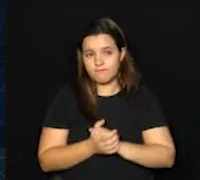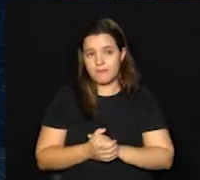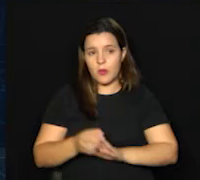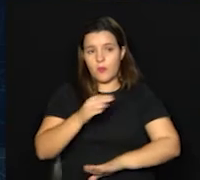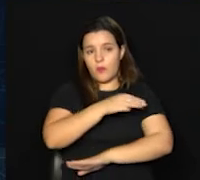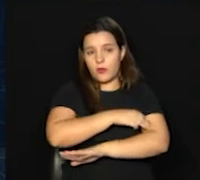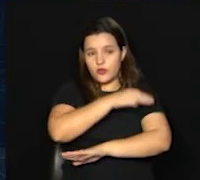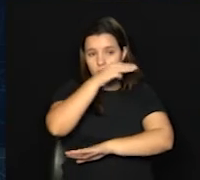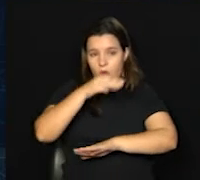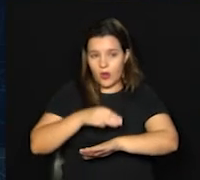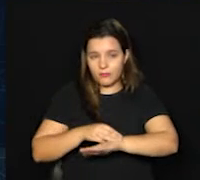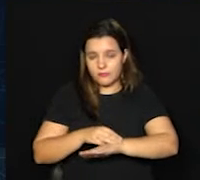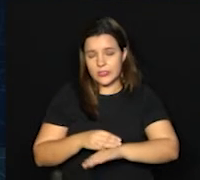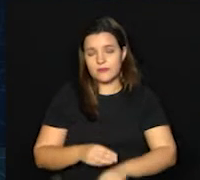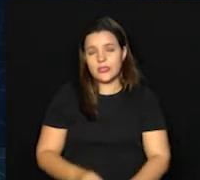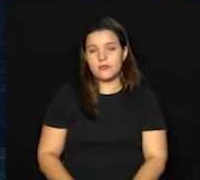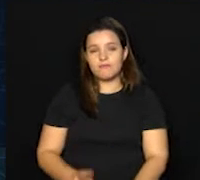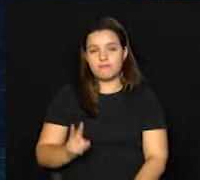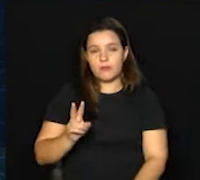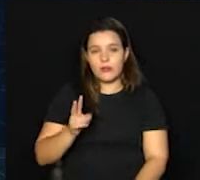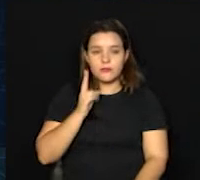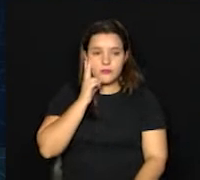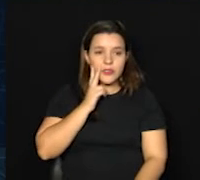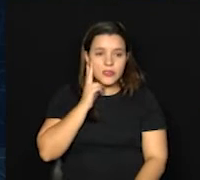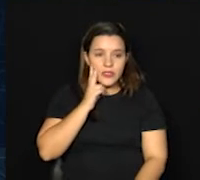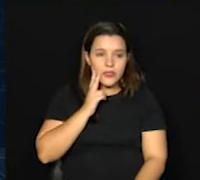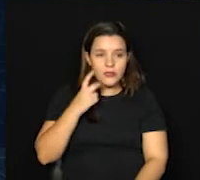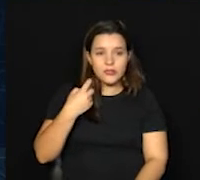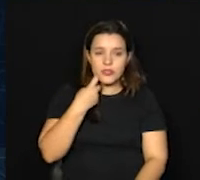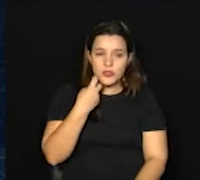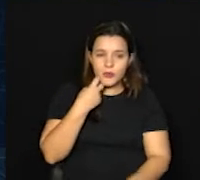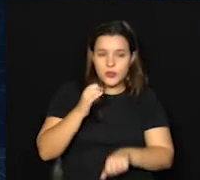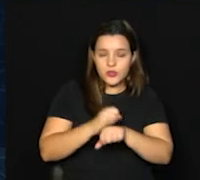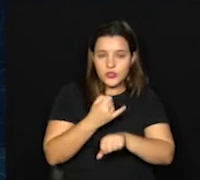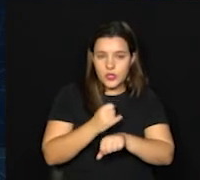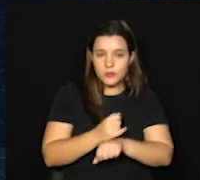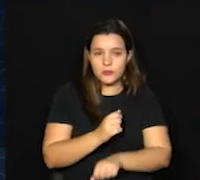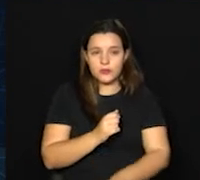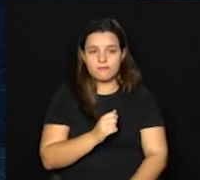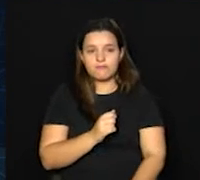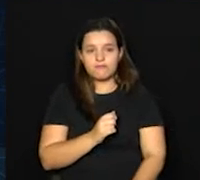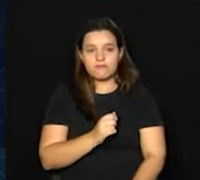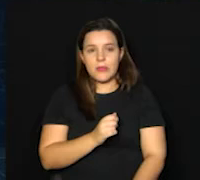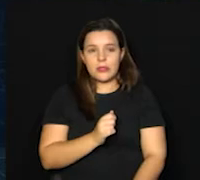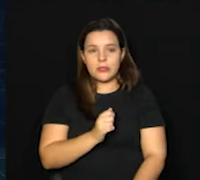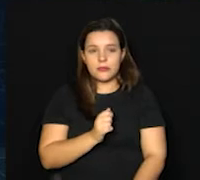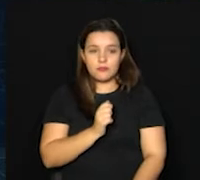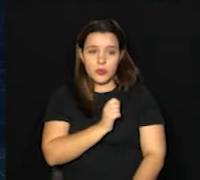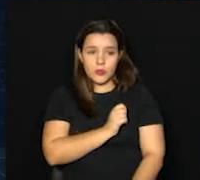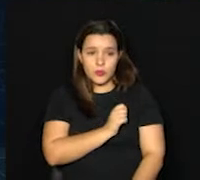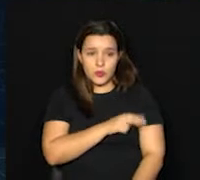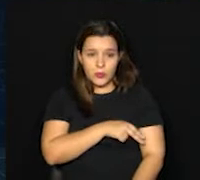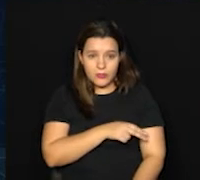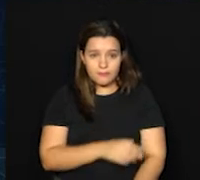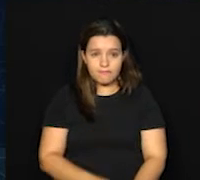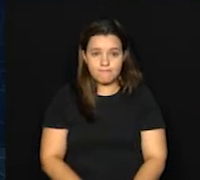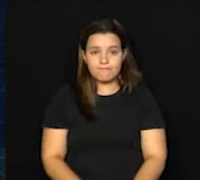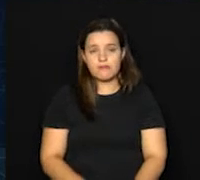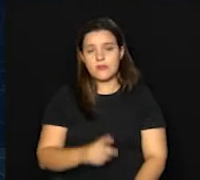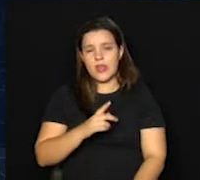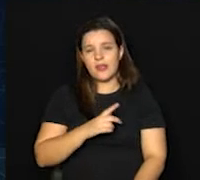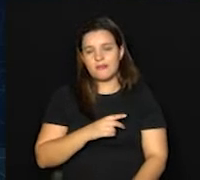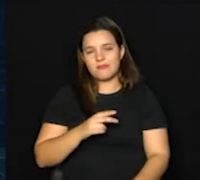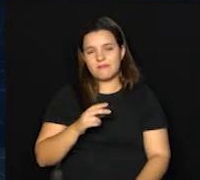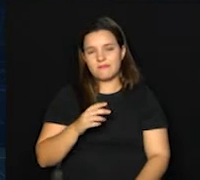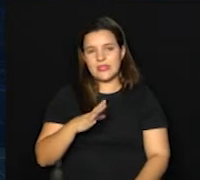Cosmópolis, Montemor, Vinhedo, Itatiba, Jaguariúna, Engenheiro Coelho e aí aquelas últimas cidades